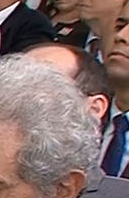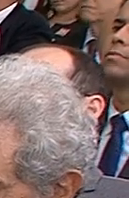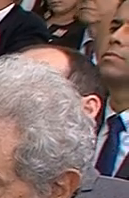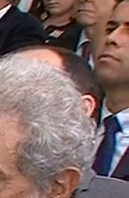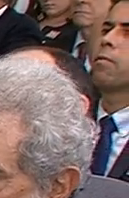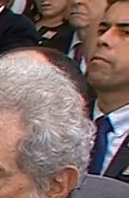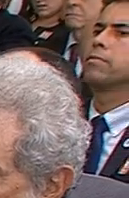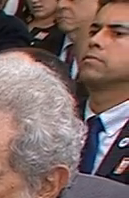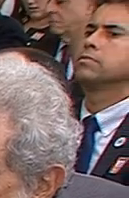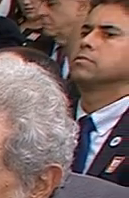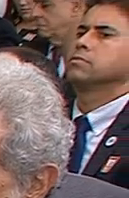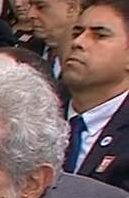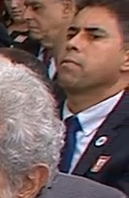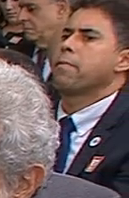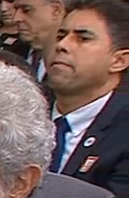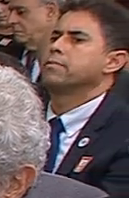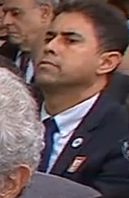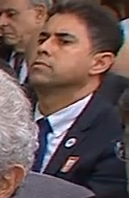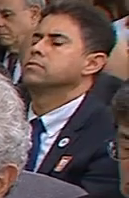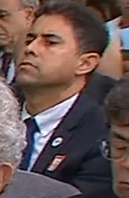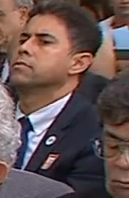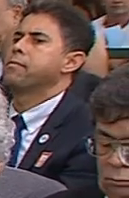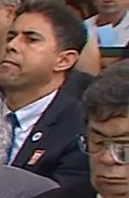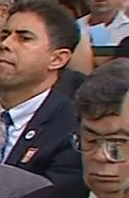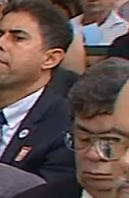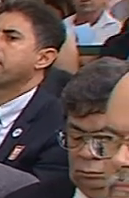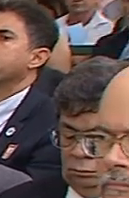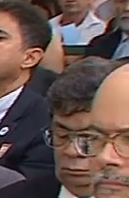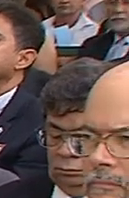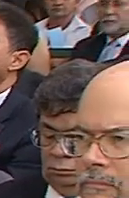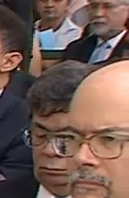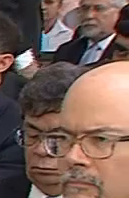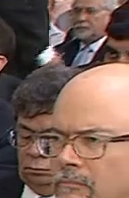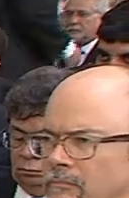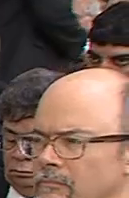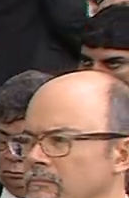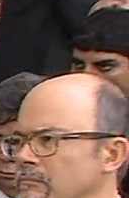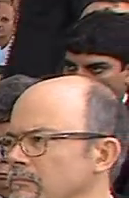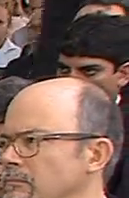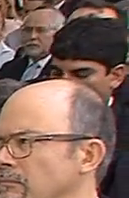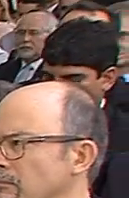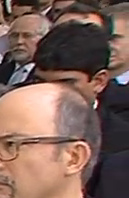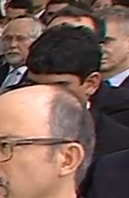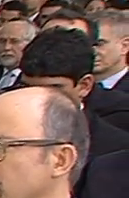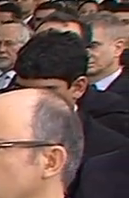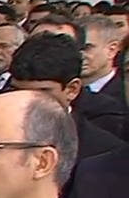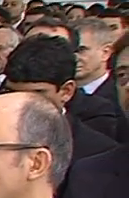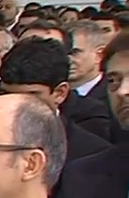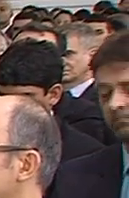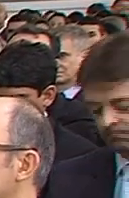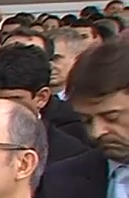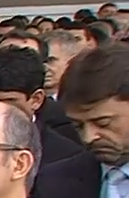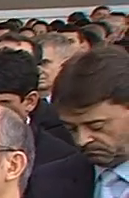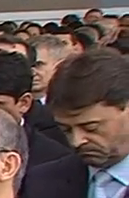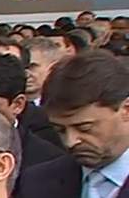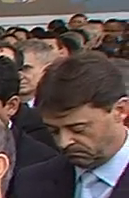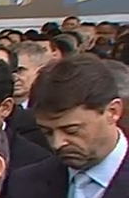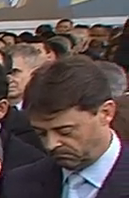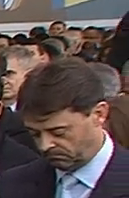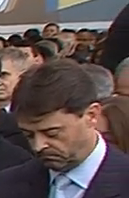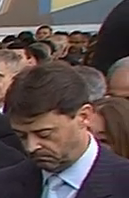obrigado Leone Agradeço também ao presidente do Serpro Presidente Marcos